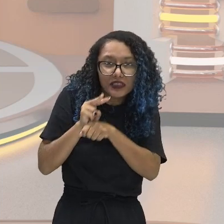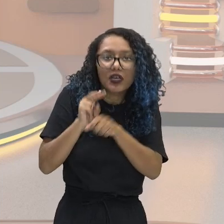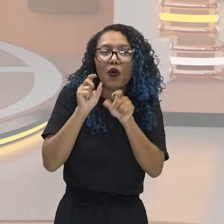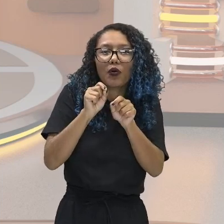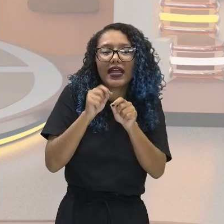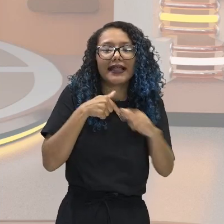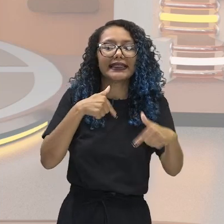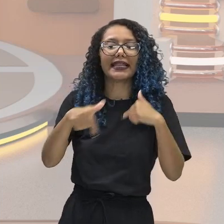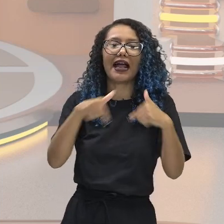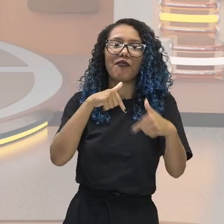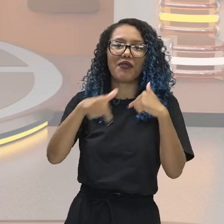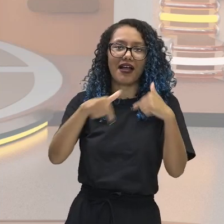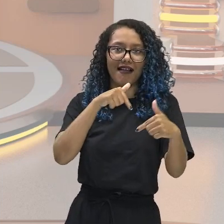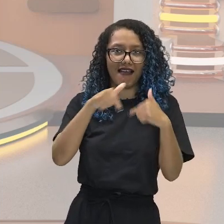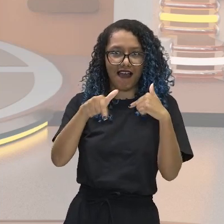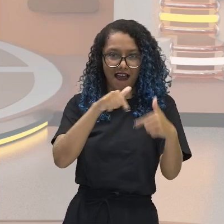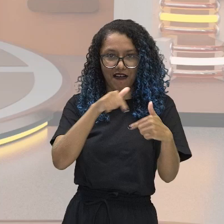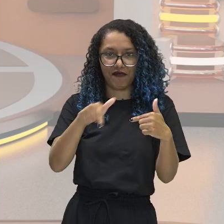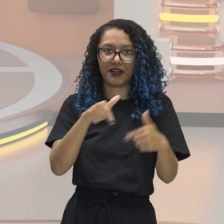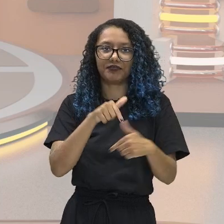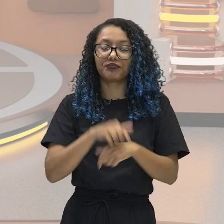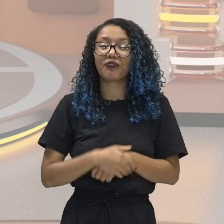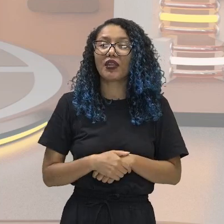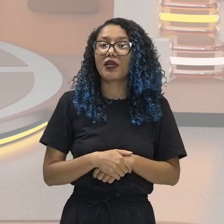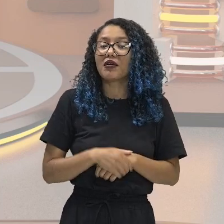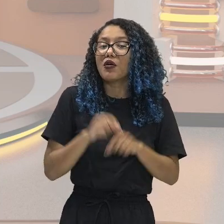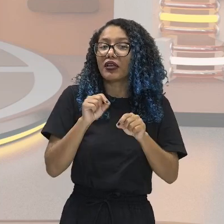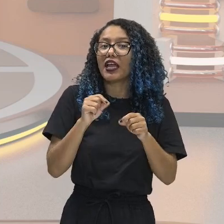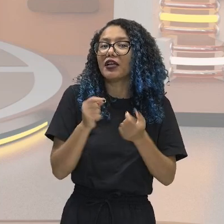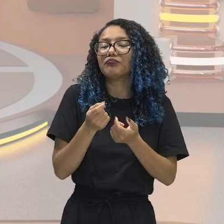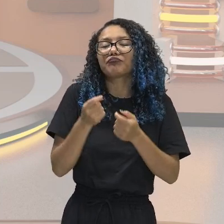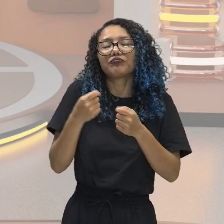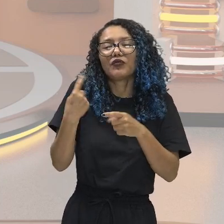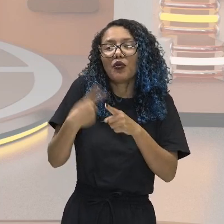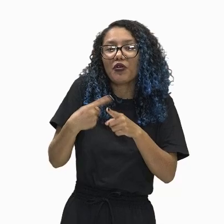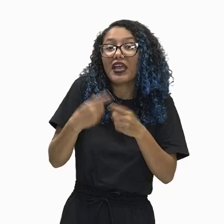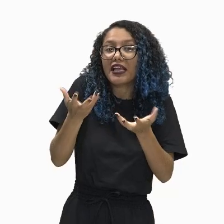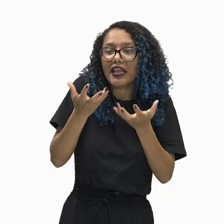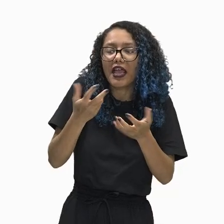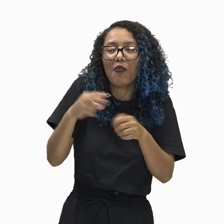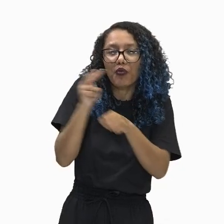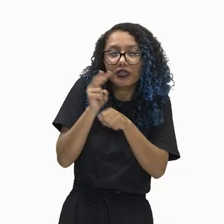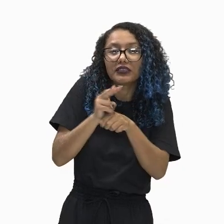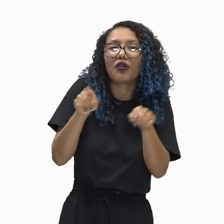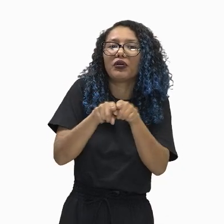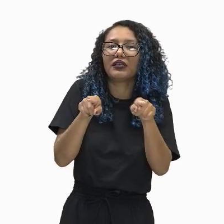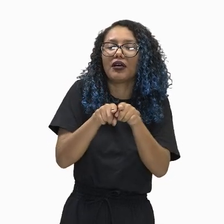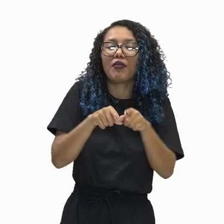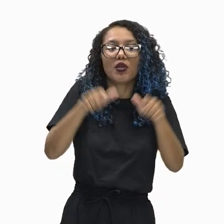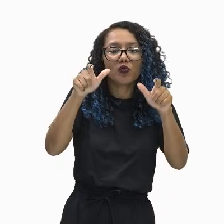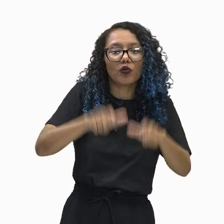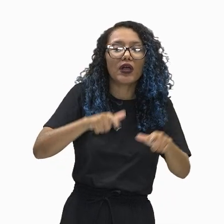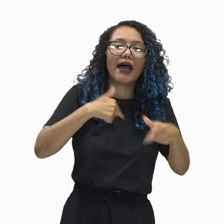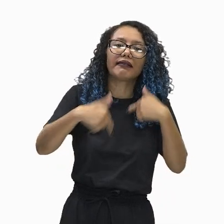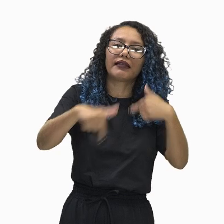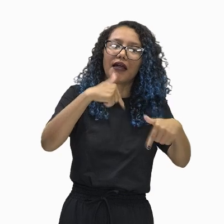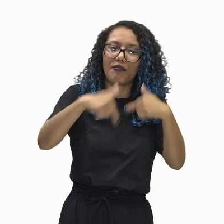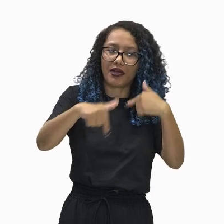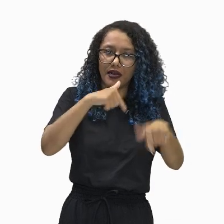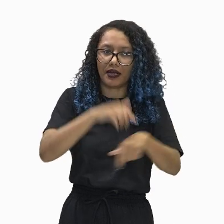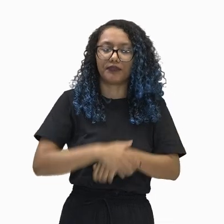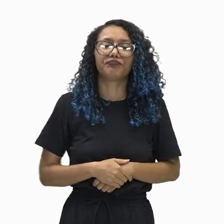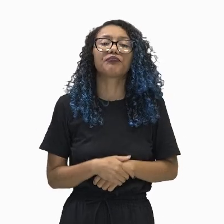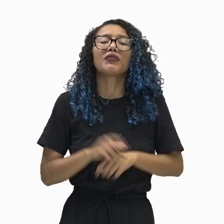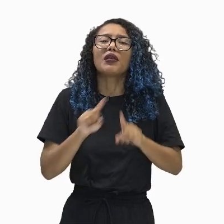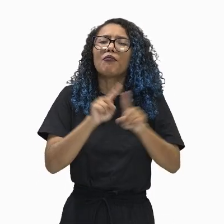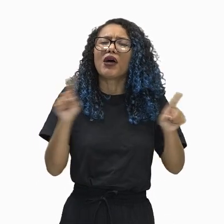ali de proteção e de um pedaço de terra que ele pudesse também produzir para sua sobrevivência. Vamos ao texto. O que de fato é o